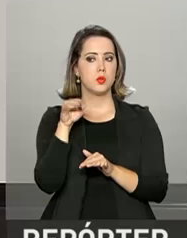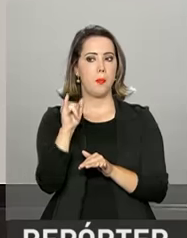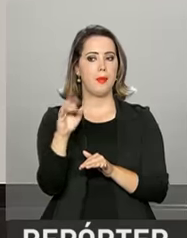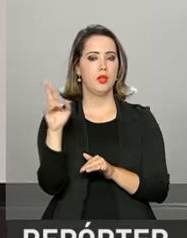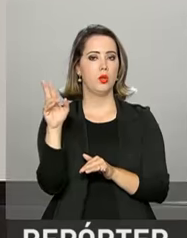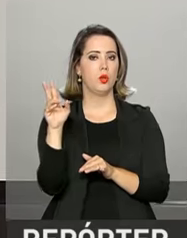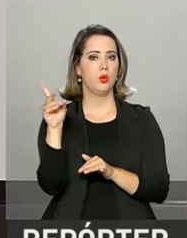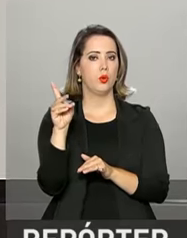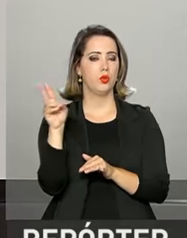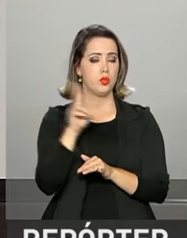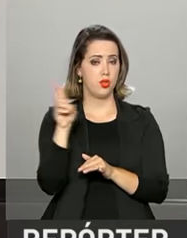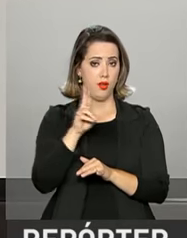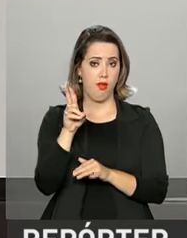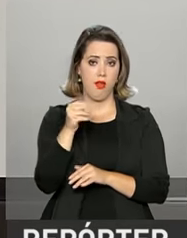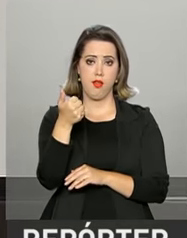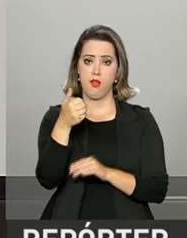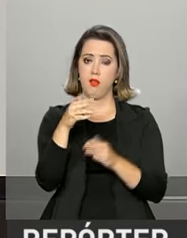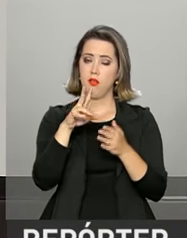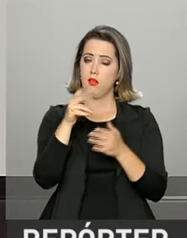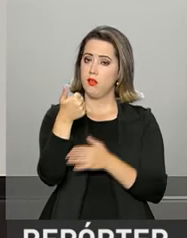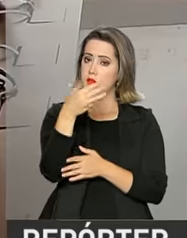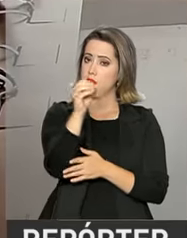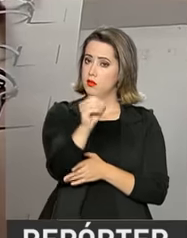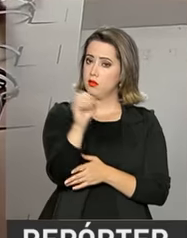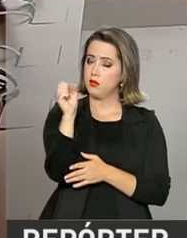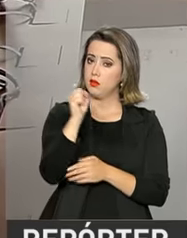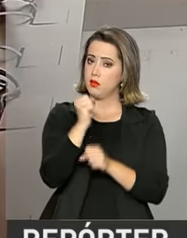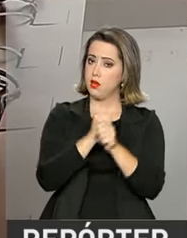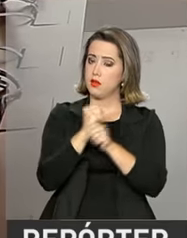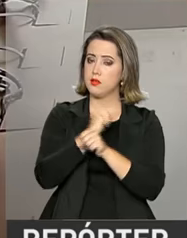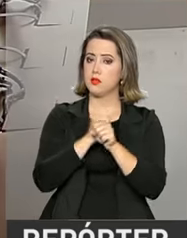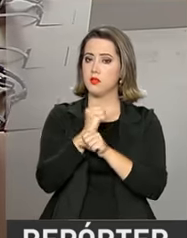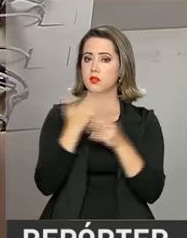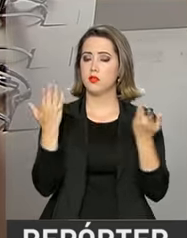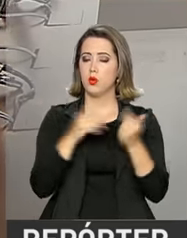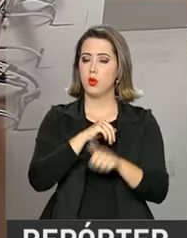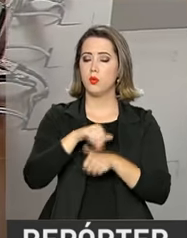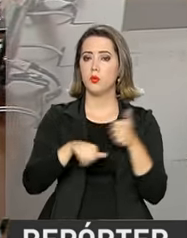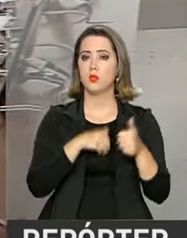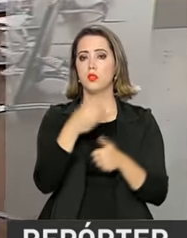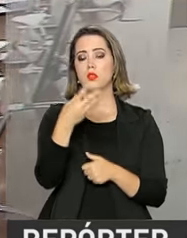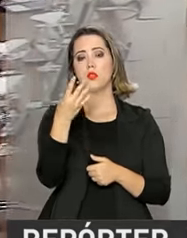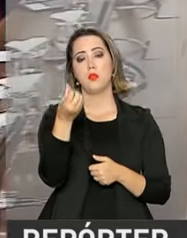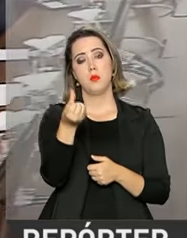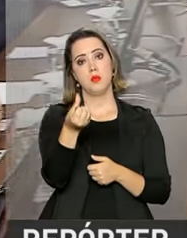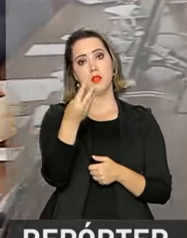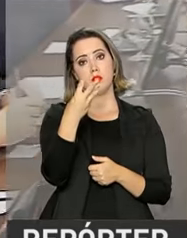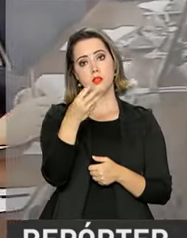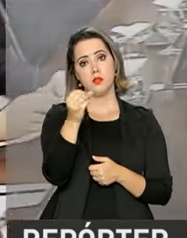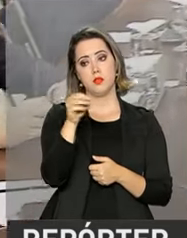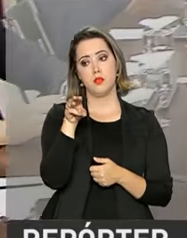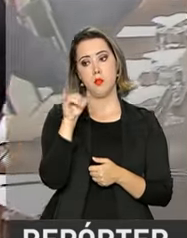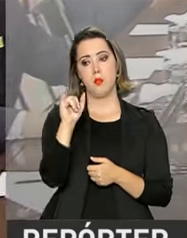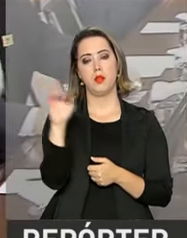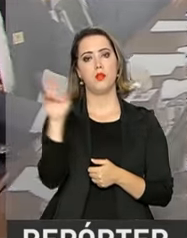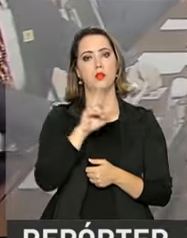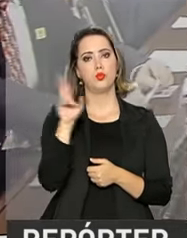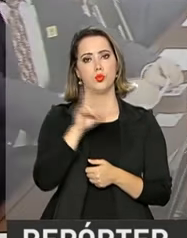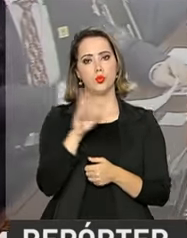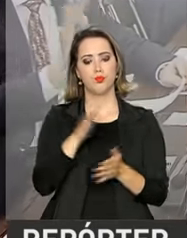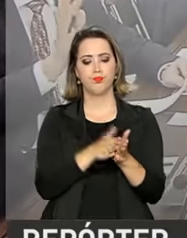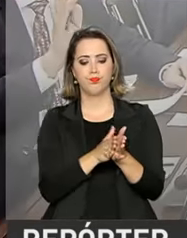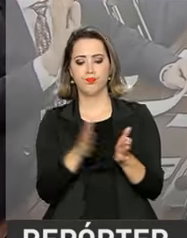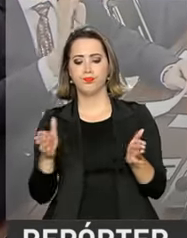dez anos vai ser agora de cerca de 630 milhões de reais durante esse mesmo período este